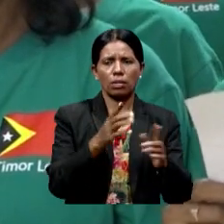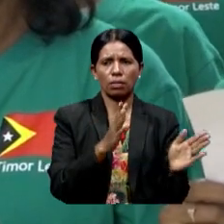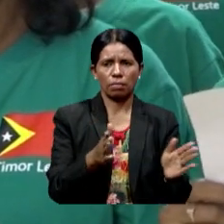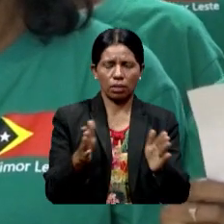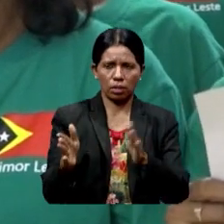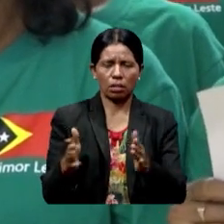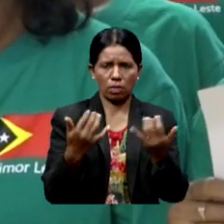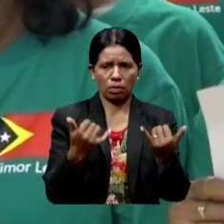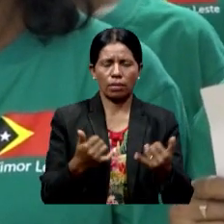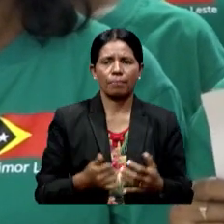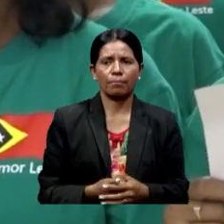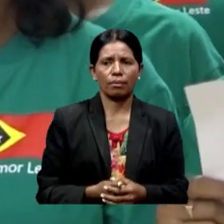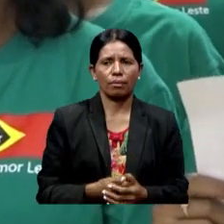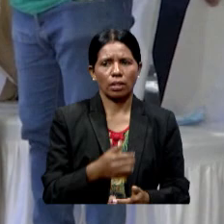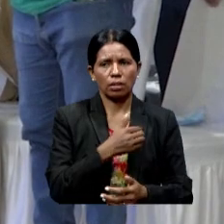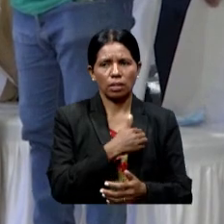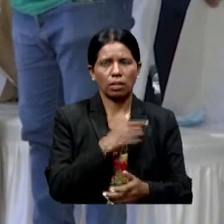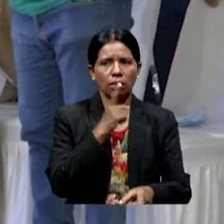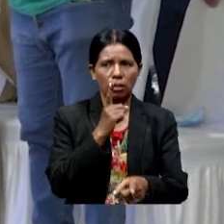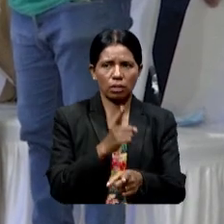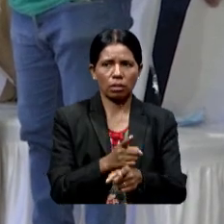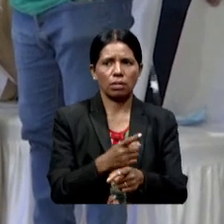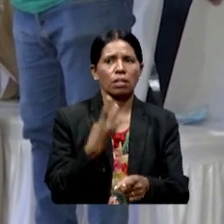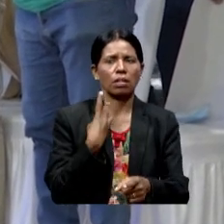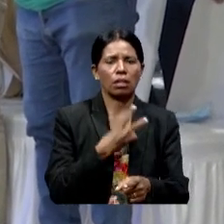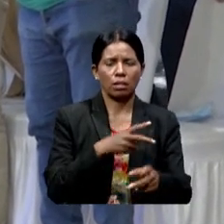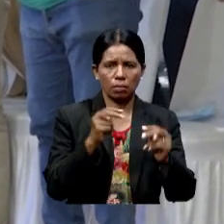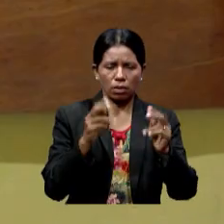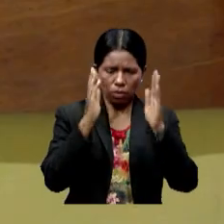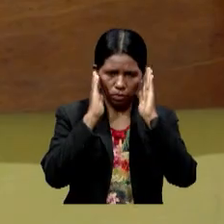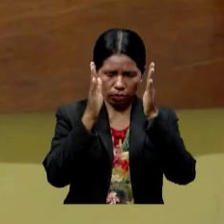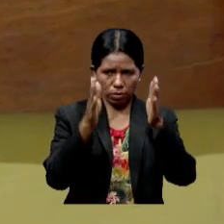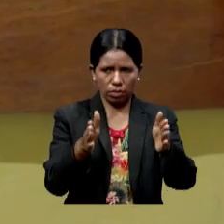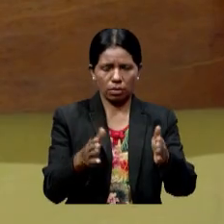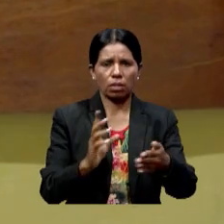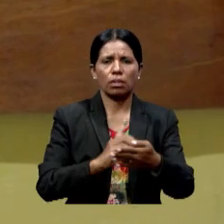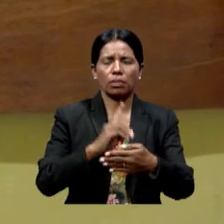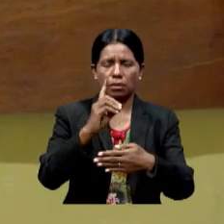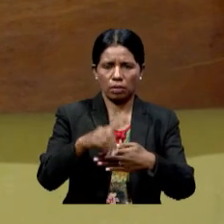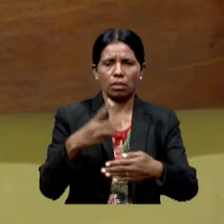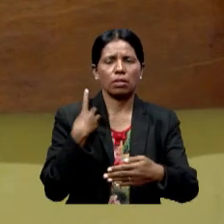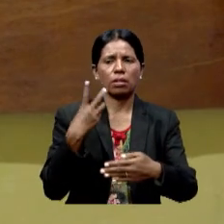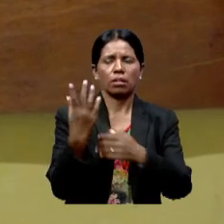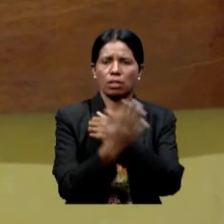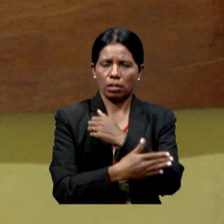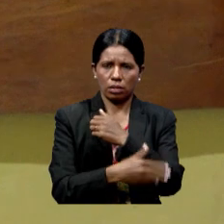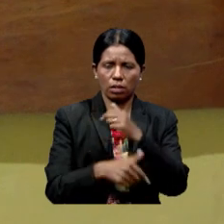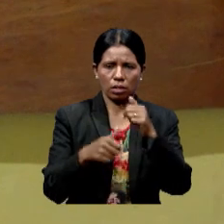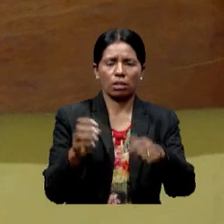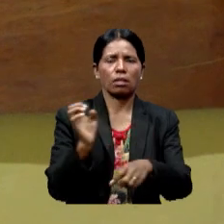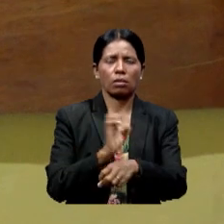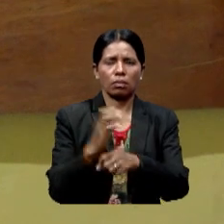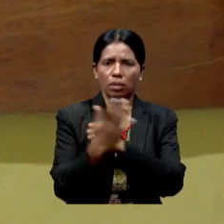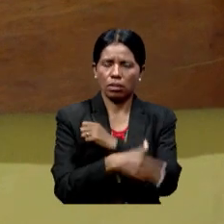nene sidau dia i ita persisa fokus atu desenvolve itania railara, ekonomia